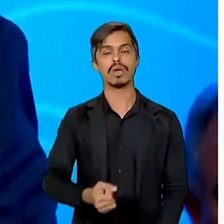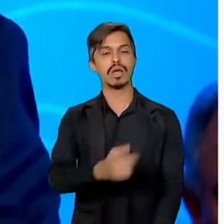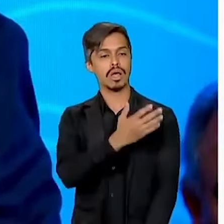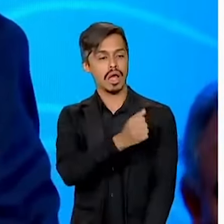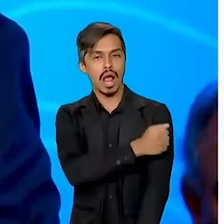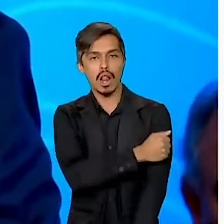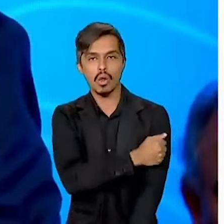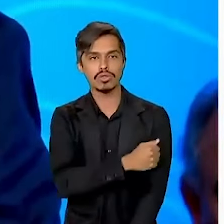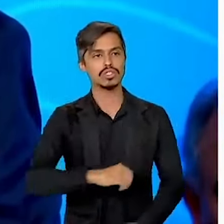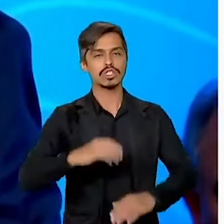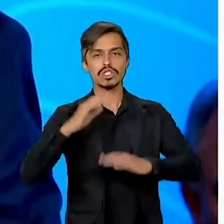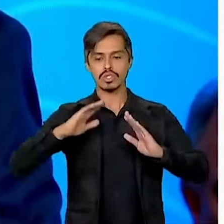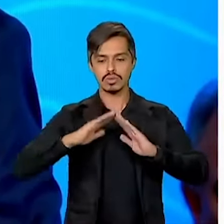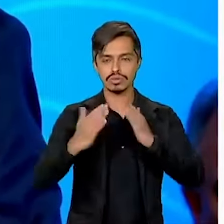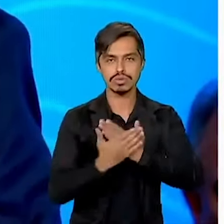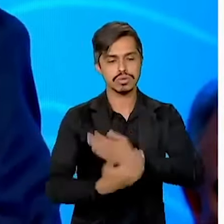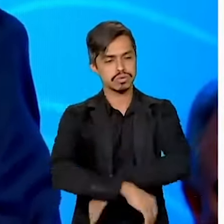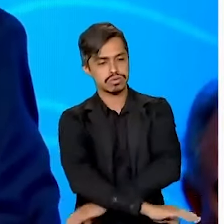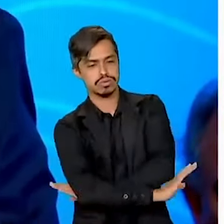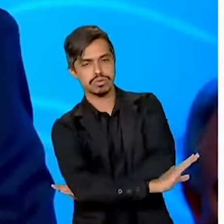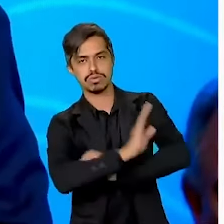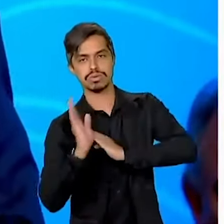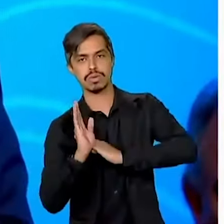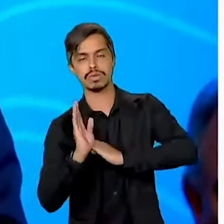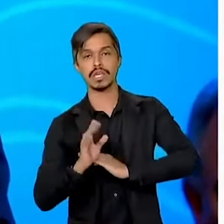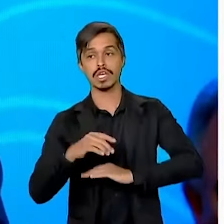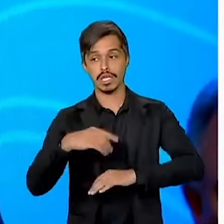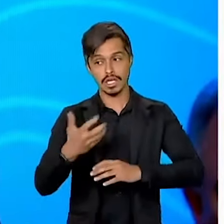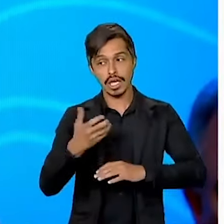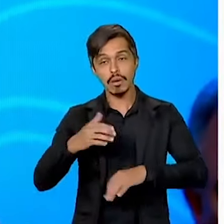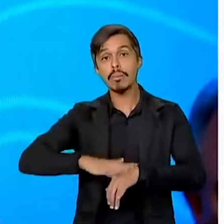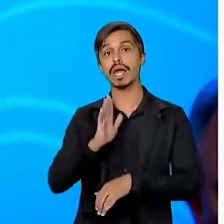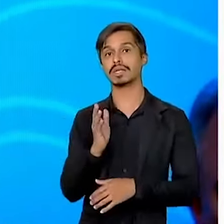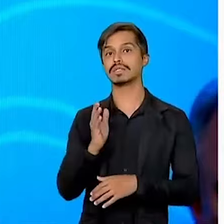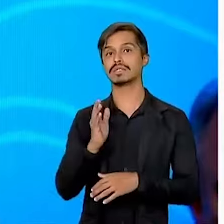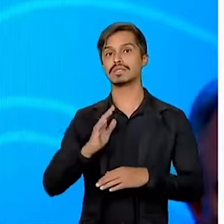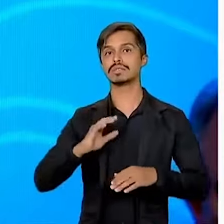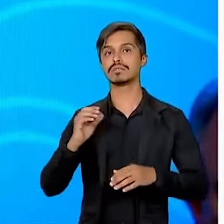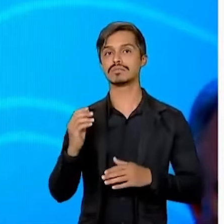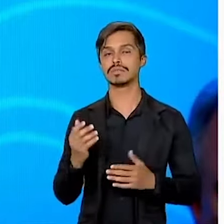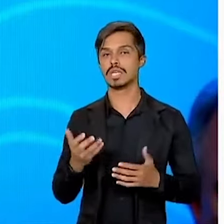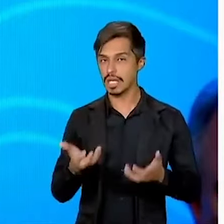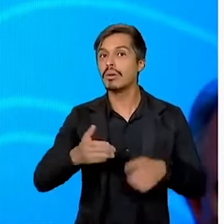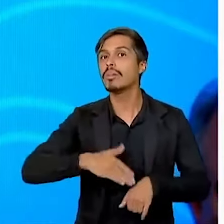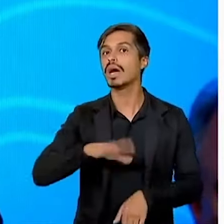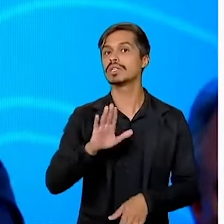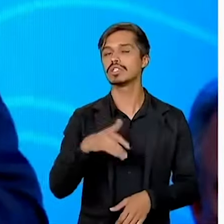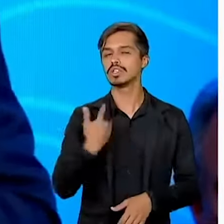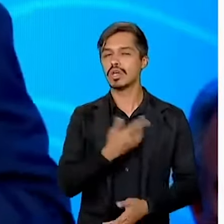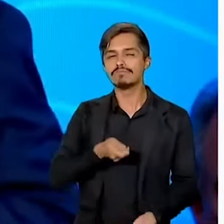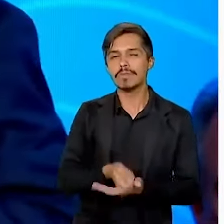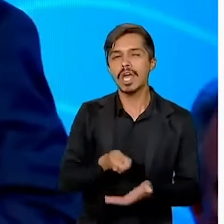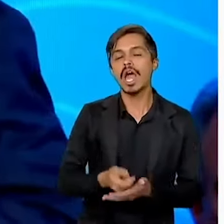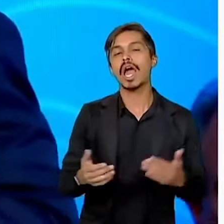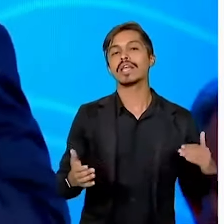estudando em escola de tempo integral. E vamos fazer mais. Nós vamos garantir que até